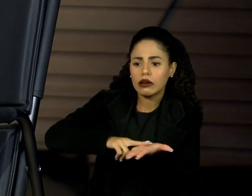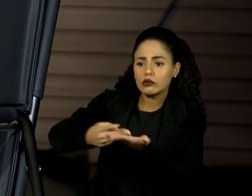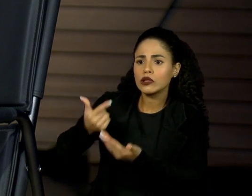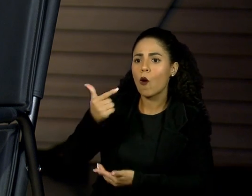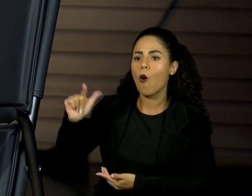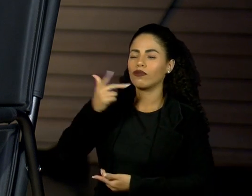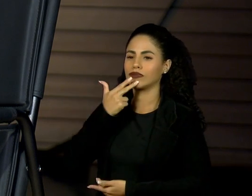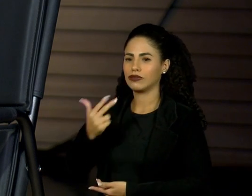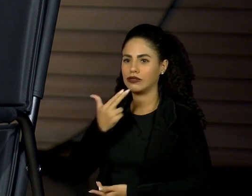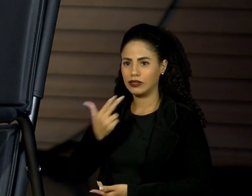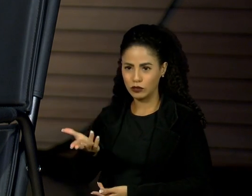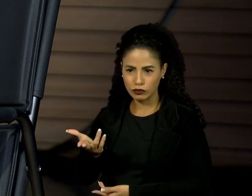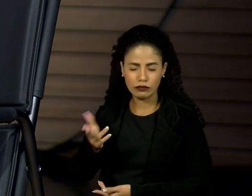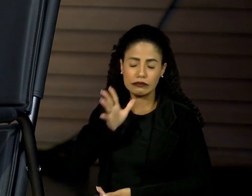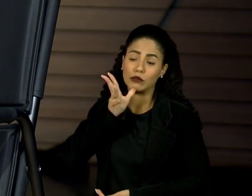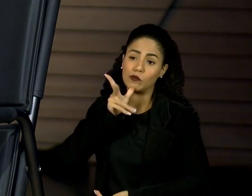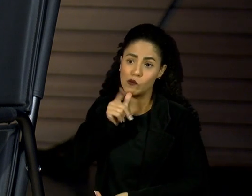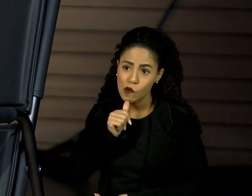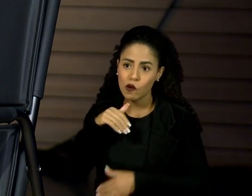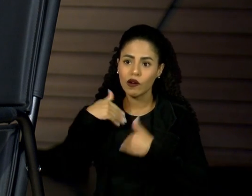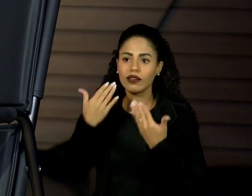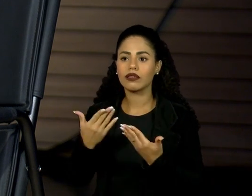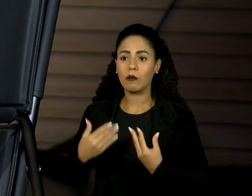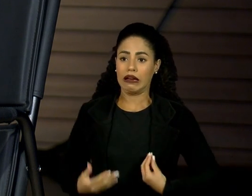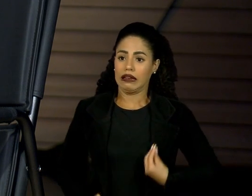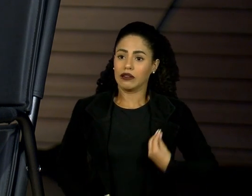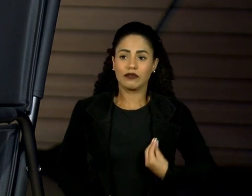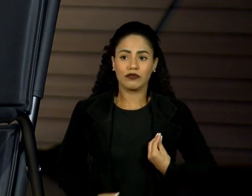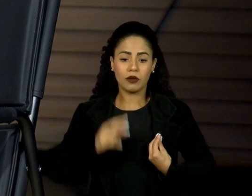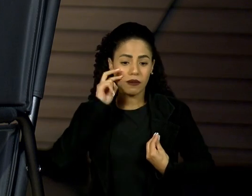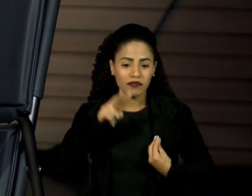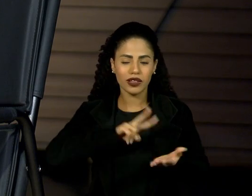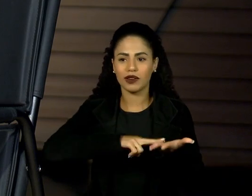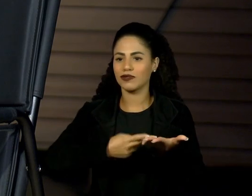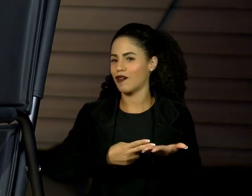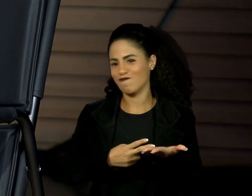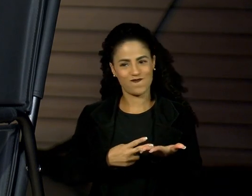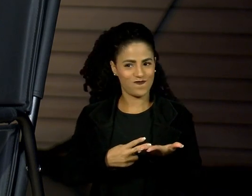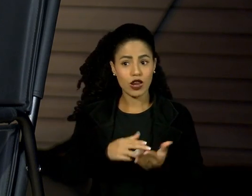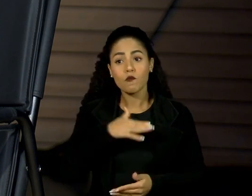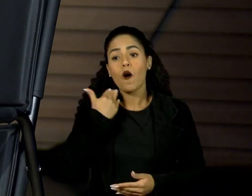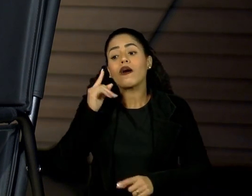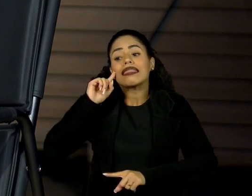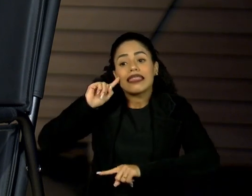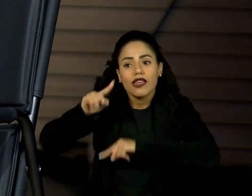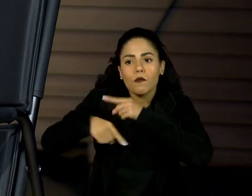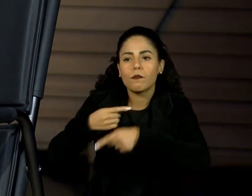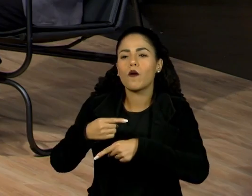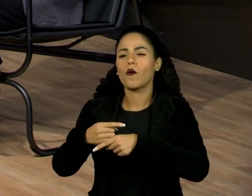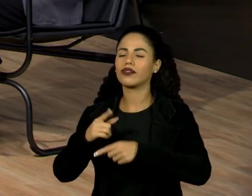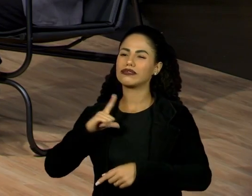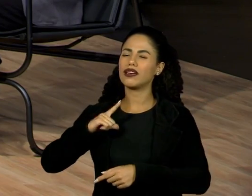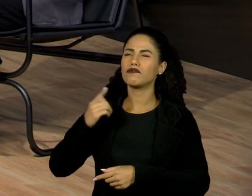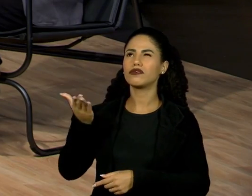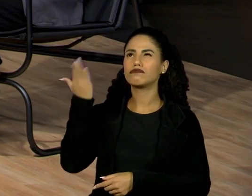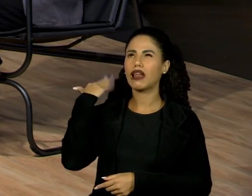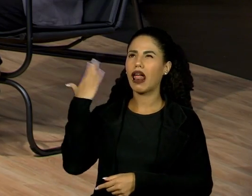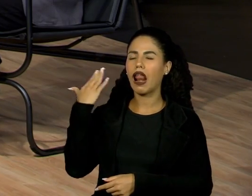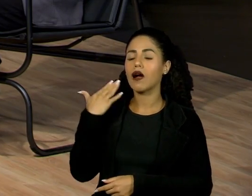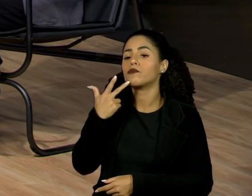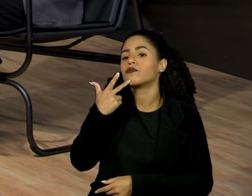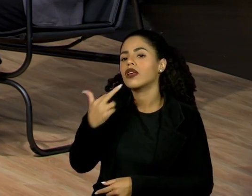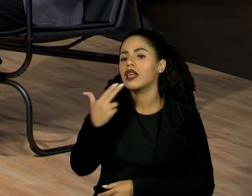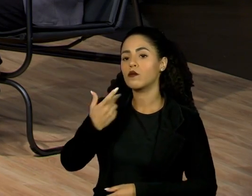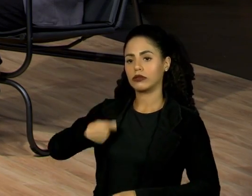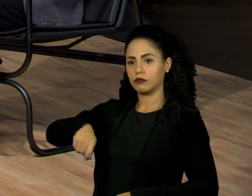lutado muito por isso, ele não conseguiu ser traduzido em vida. Quer dizer, houve uma tradução um pouco clandestina aqui em